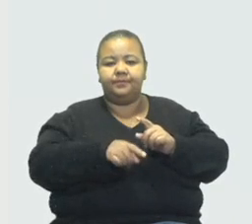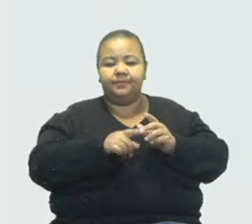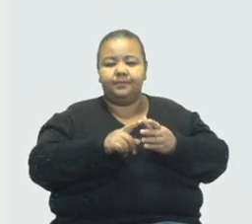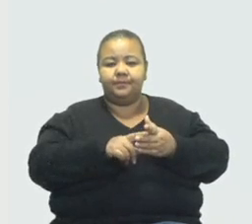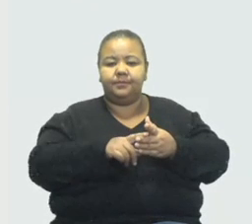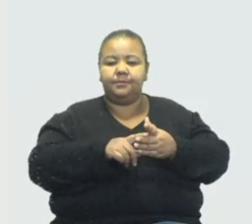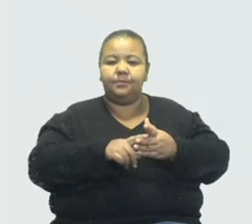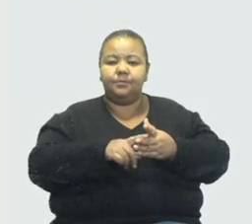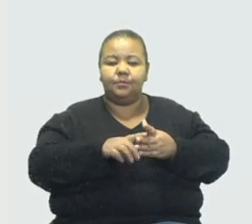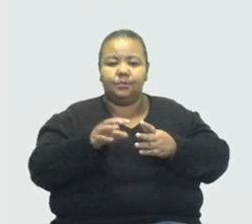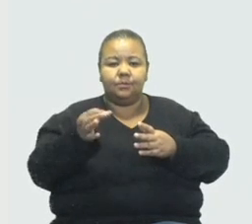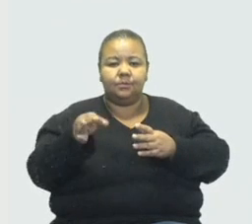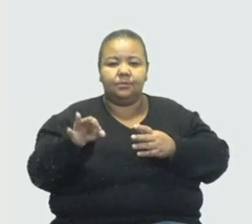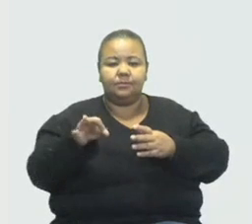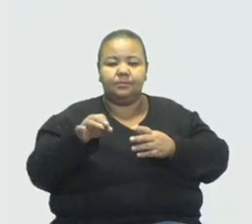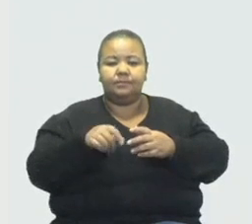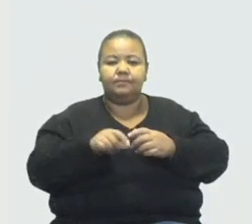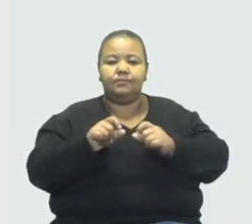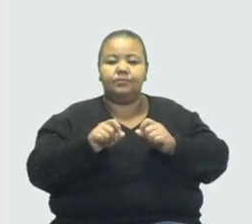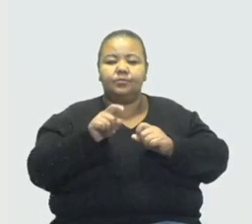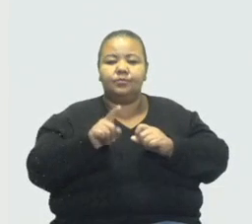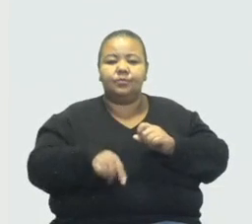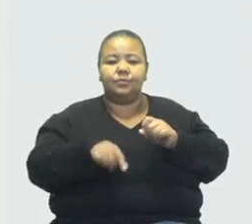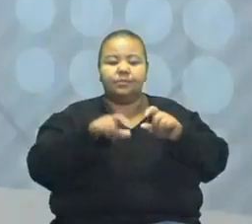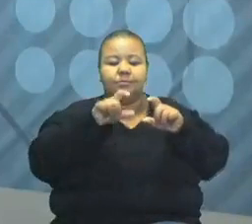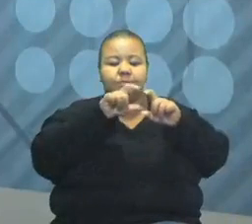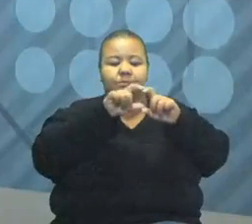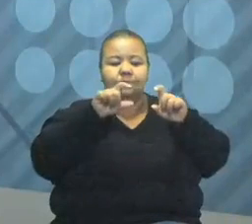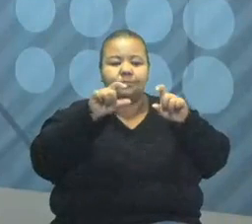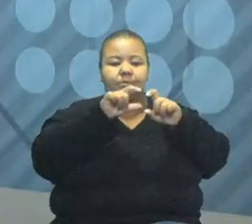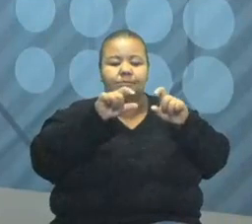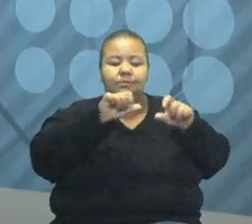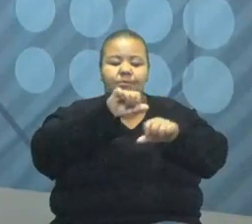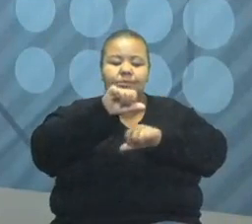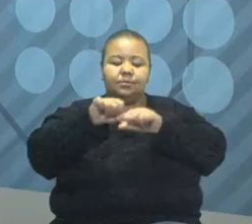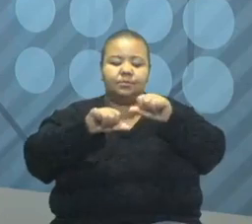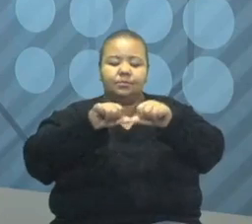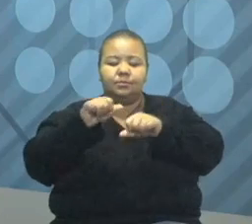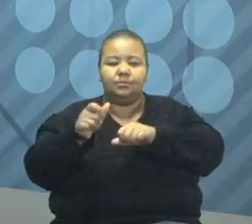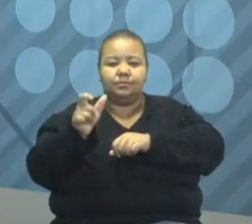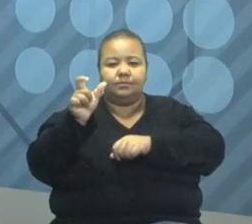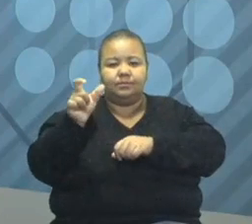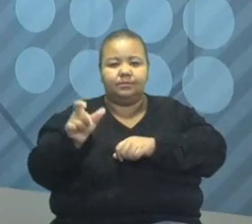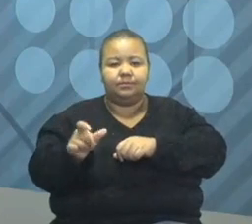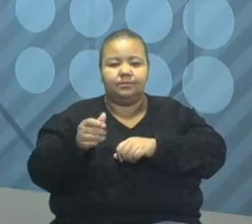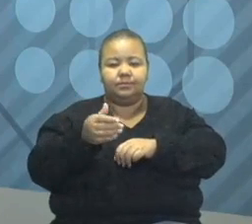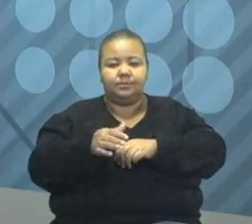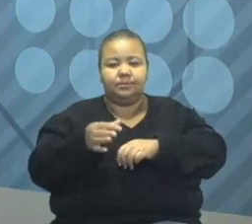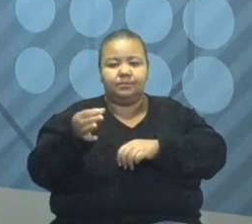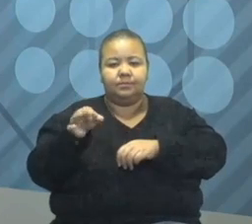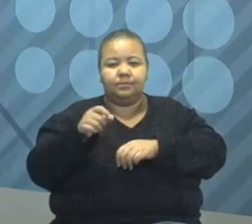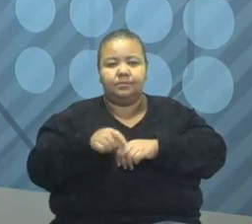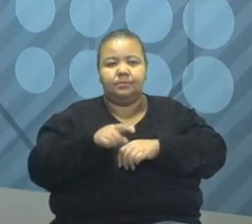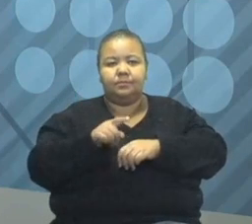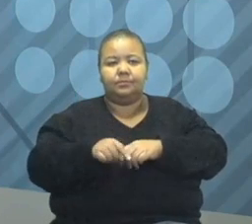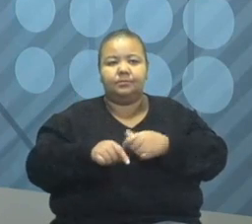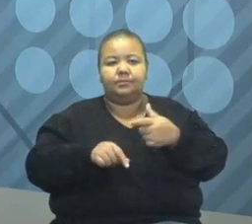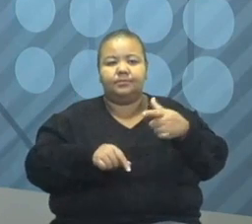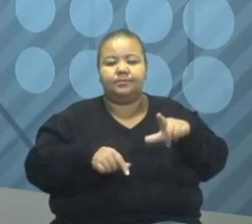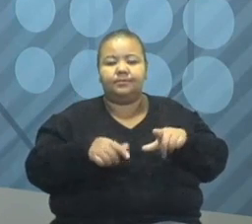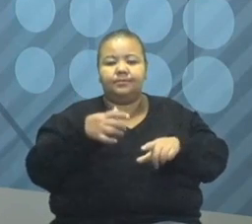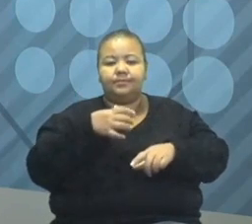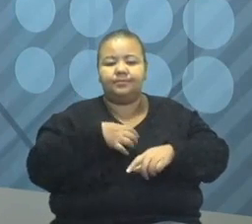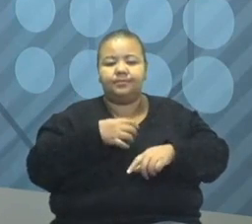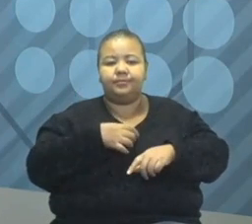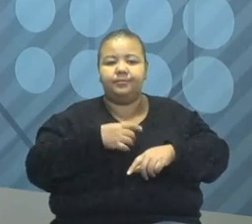A, certo? Então, o que é linha vai virar coluna, certo? Então, essa é uma outra